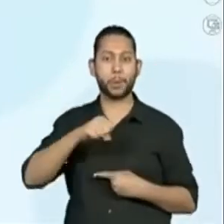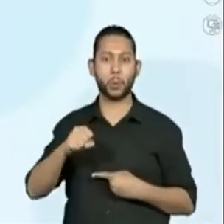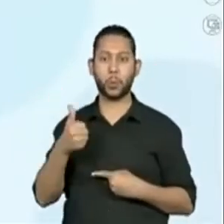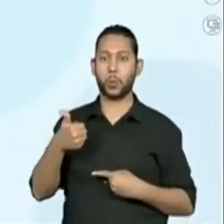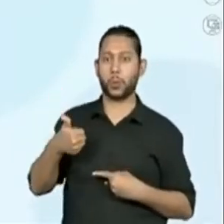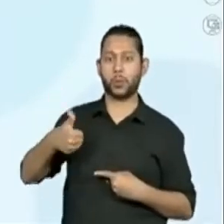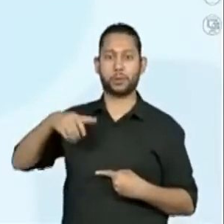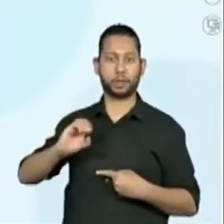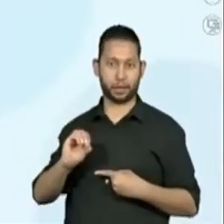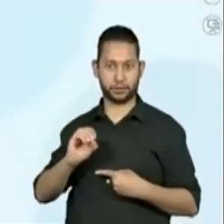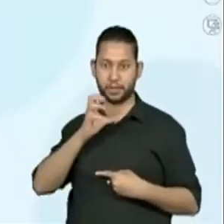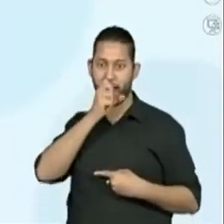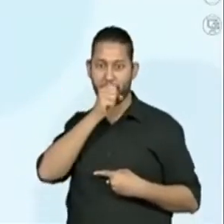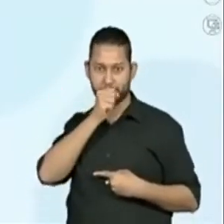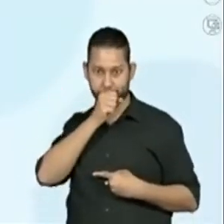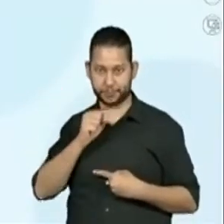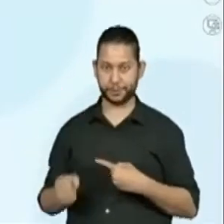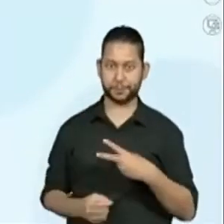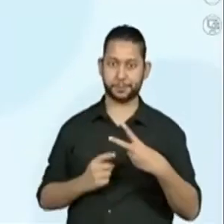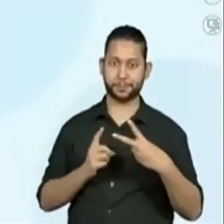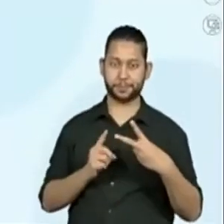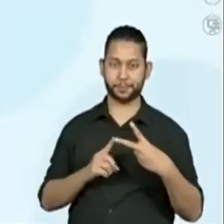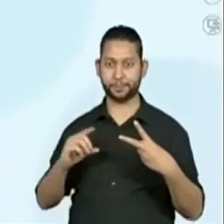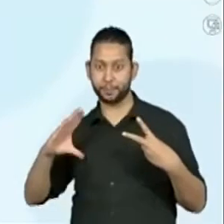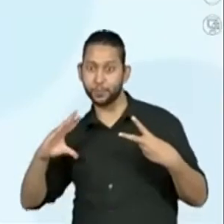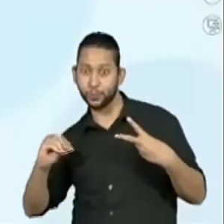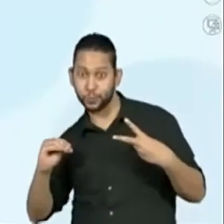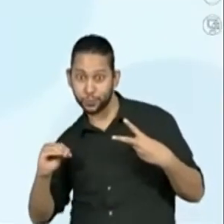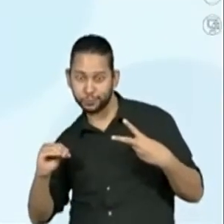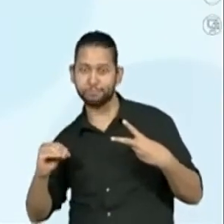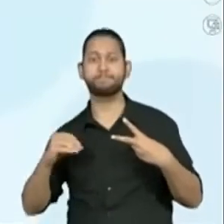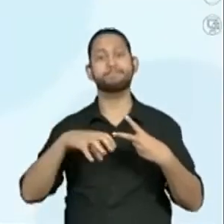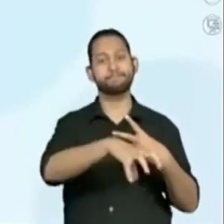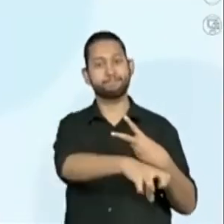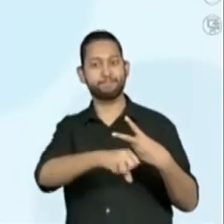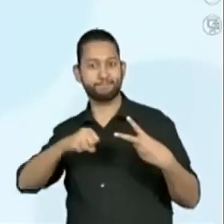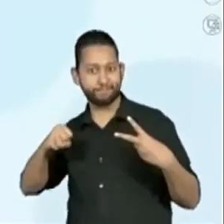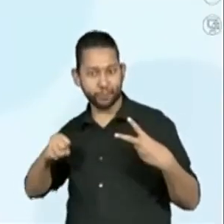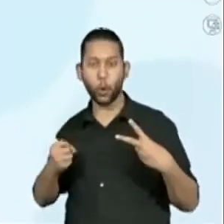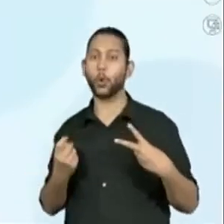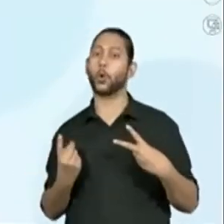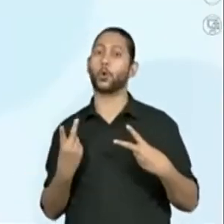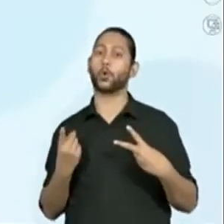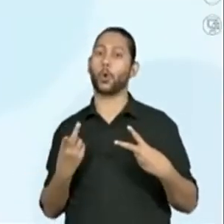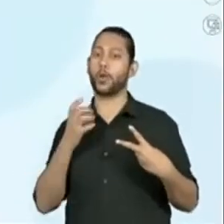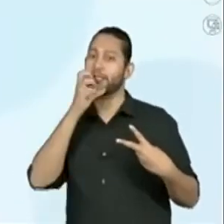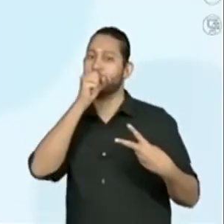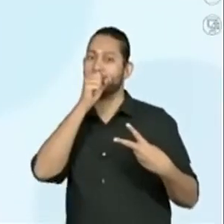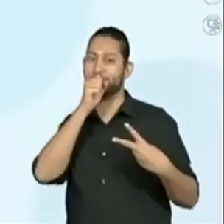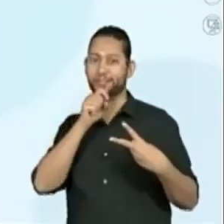Tá certo depois 12 no jantar